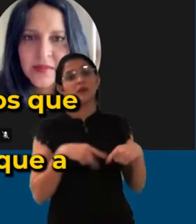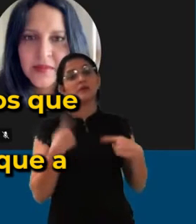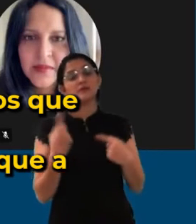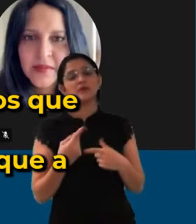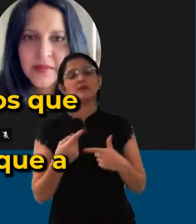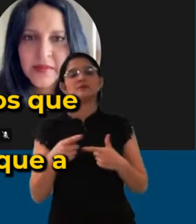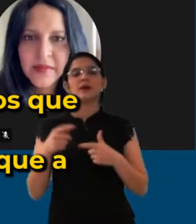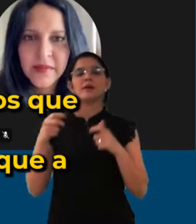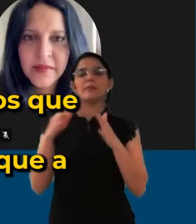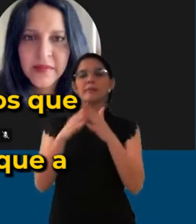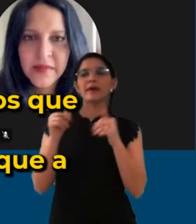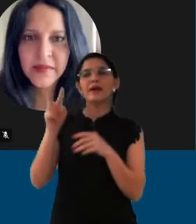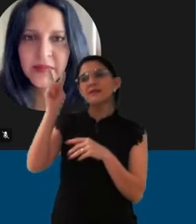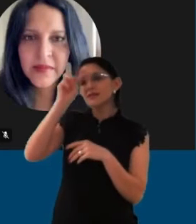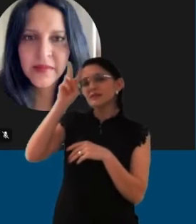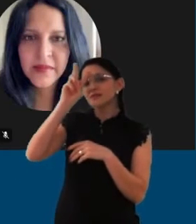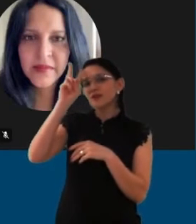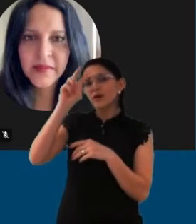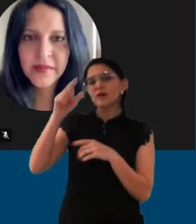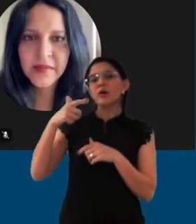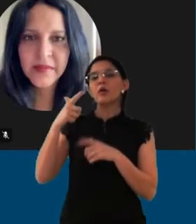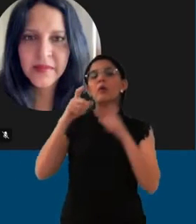ver claramente que a Votorantim sempre